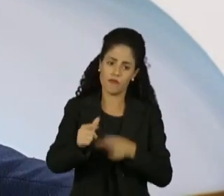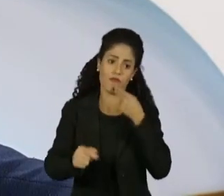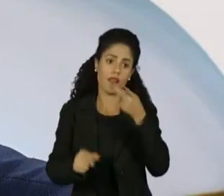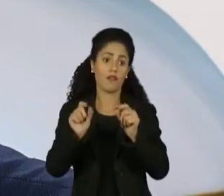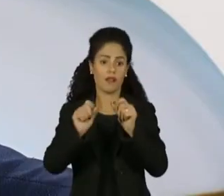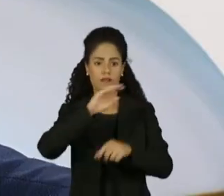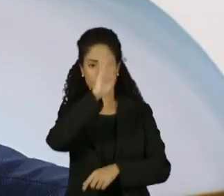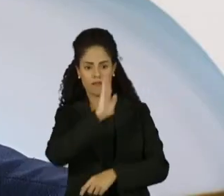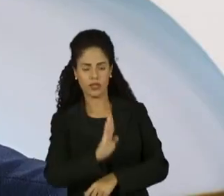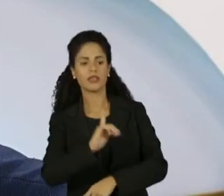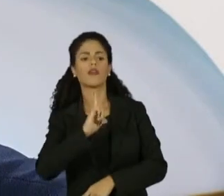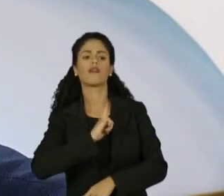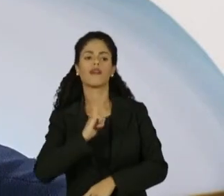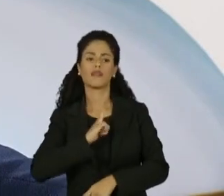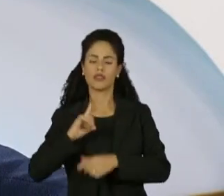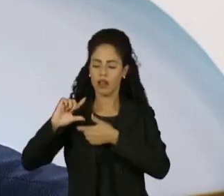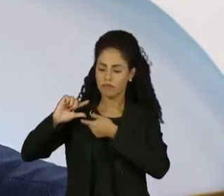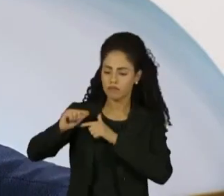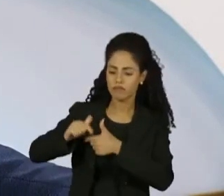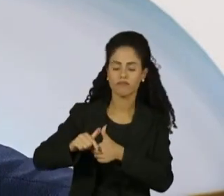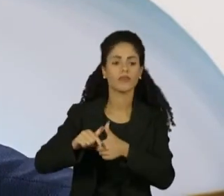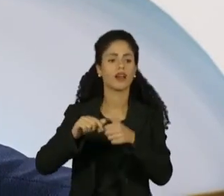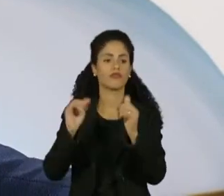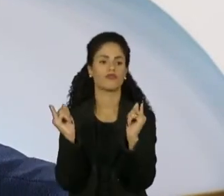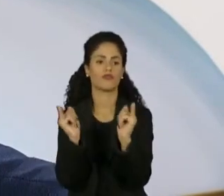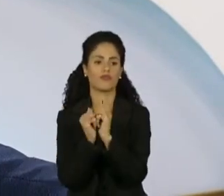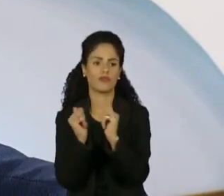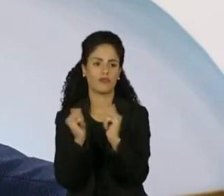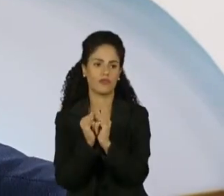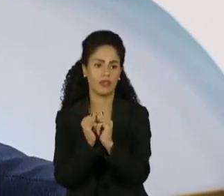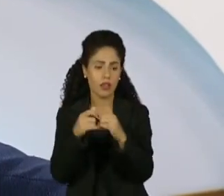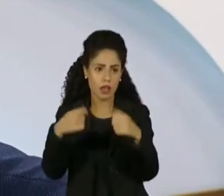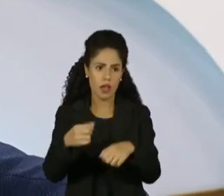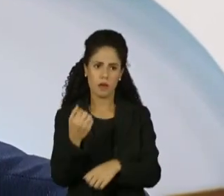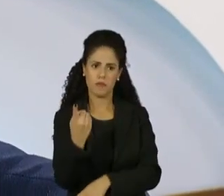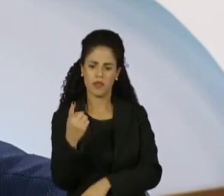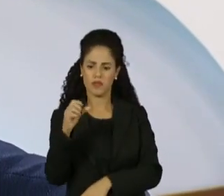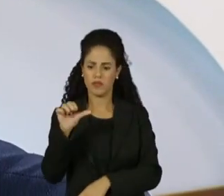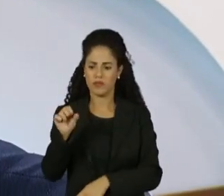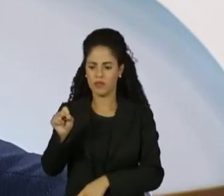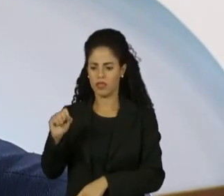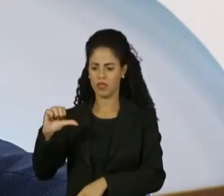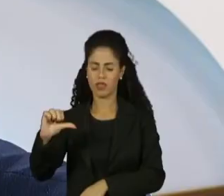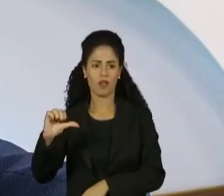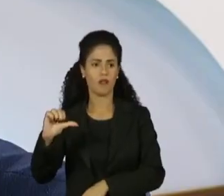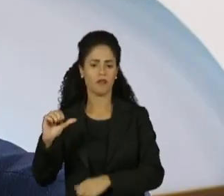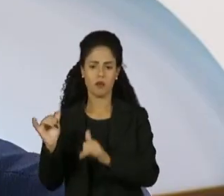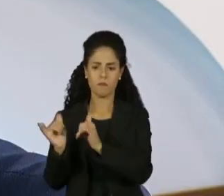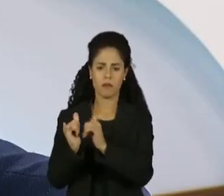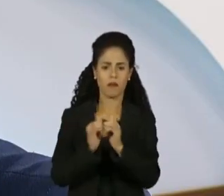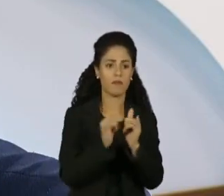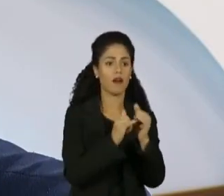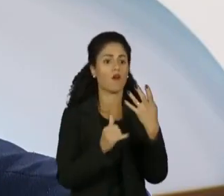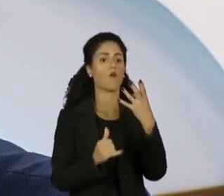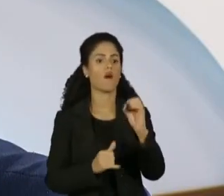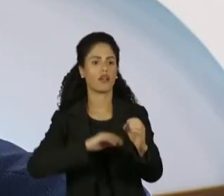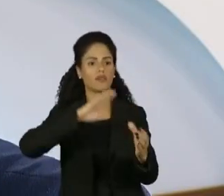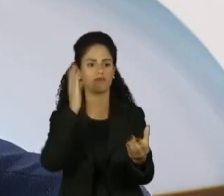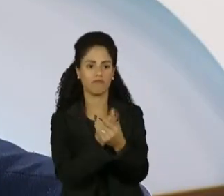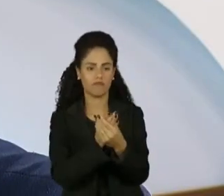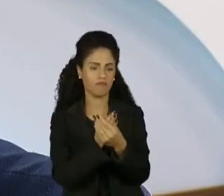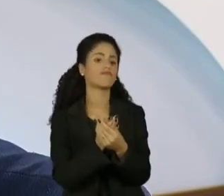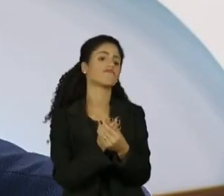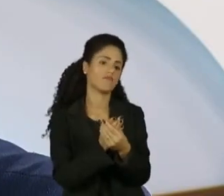que o Brasil tem uma tradição de apaziguamento. Desde 1889 para cá, mais de 40 processos de anistia